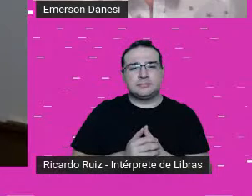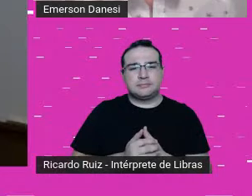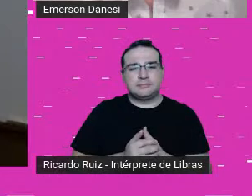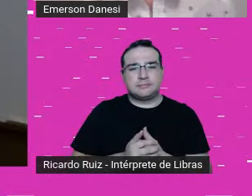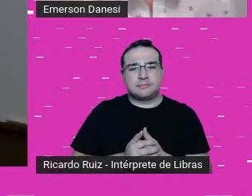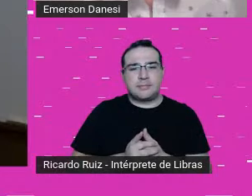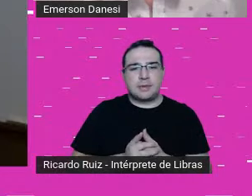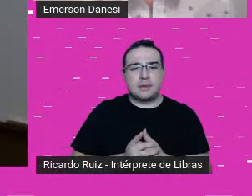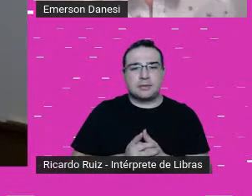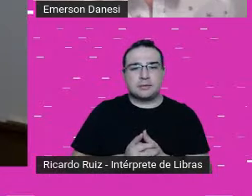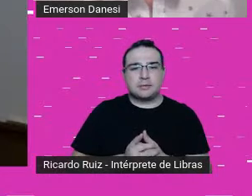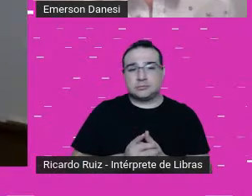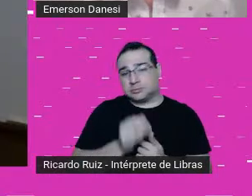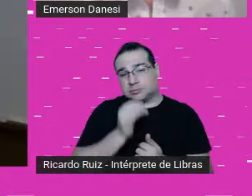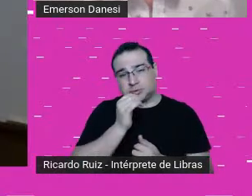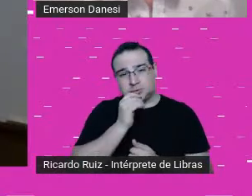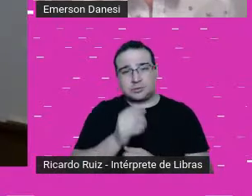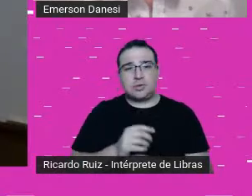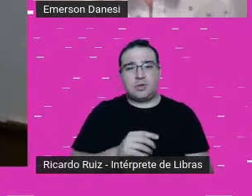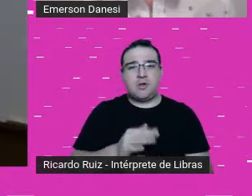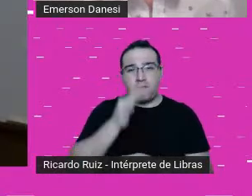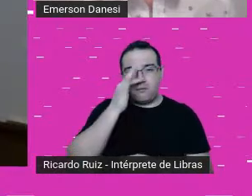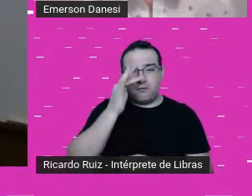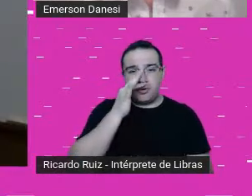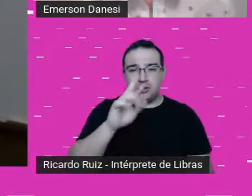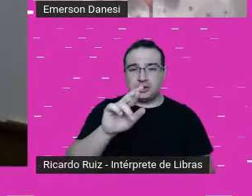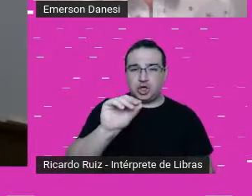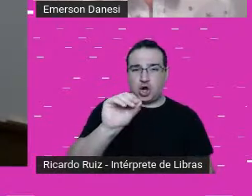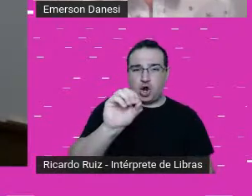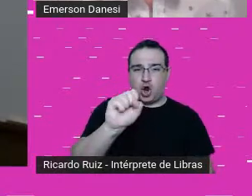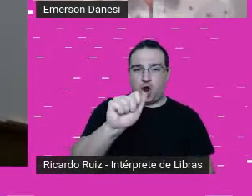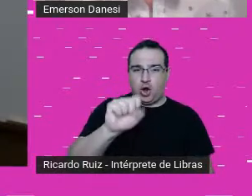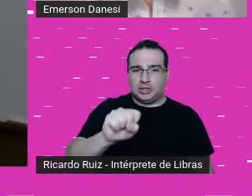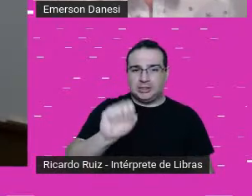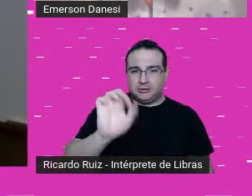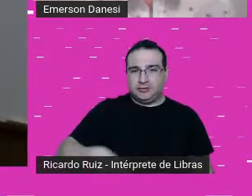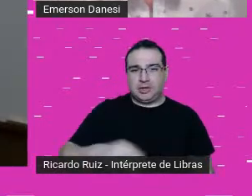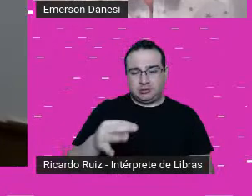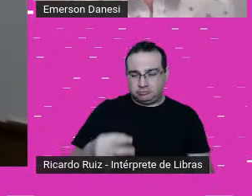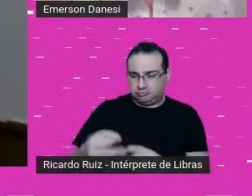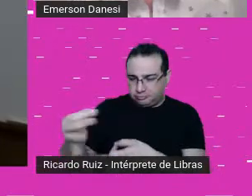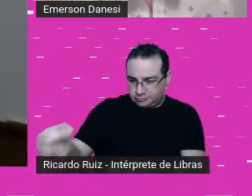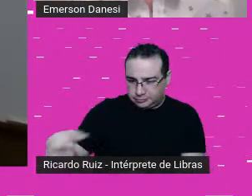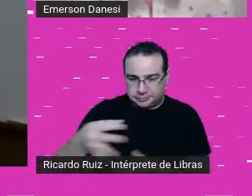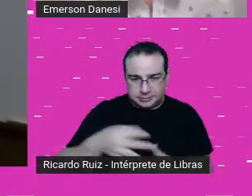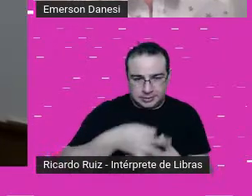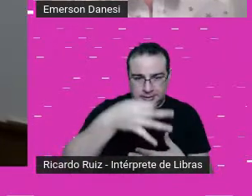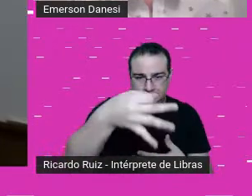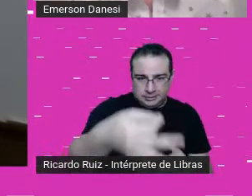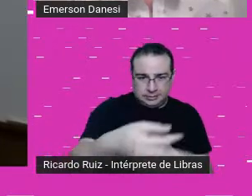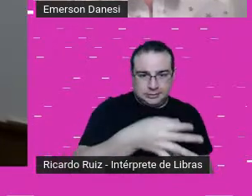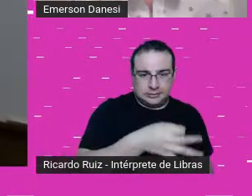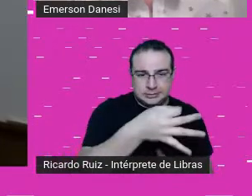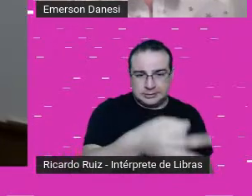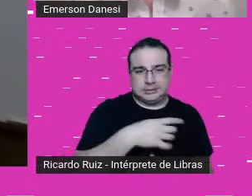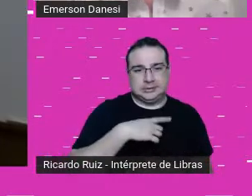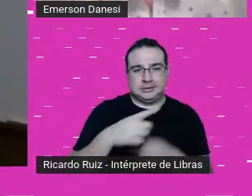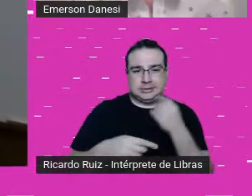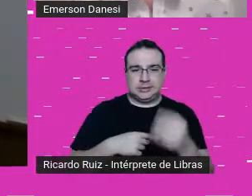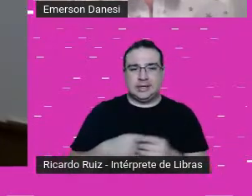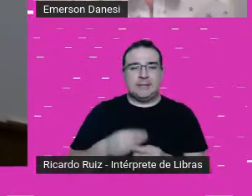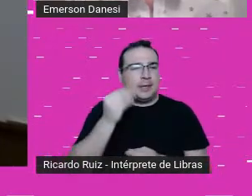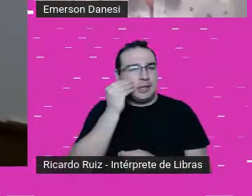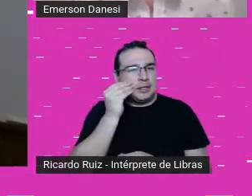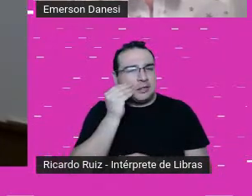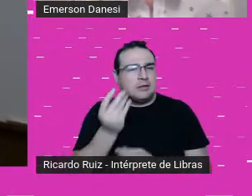daquela experimentação dando rosas no final, lembra? Ele experimentava umas coisas e depois aquilo ficava ou não ficava. Então, tinha sempre uma tentativa